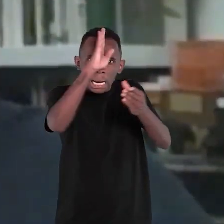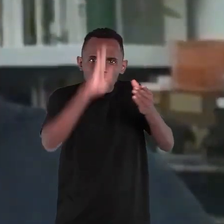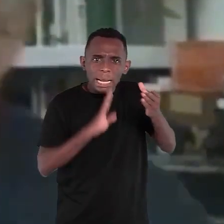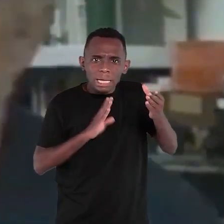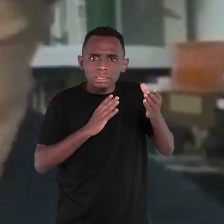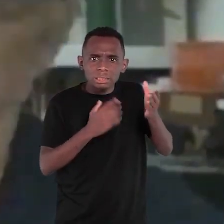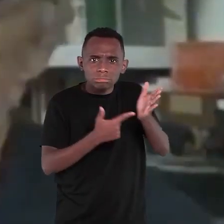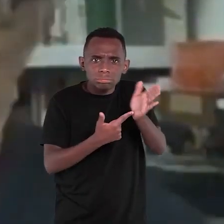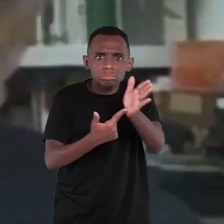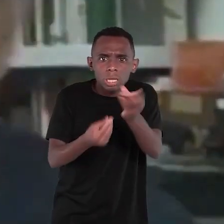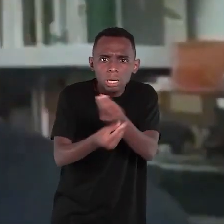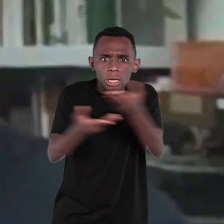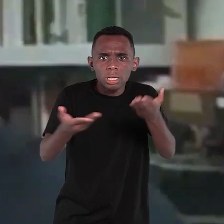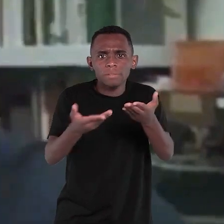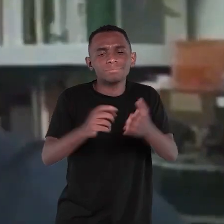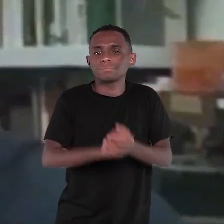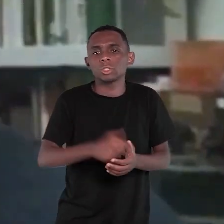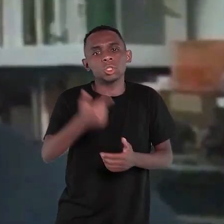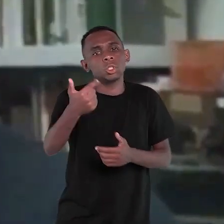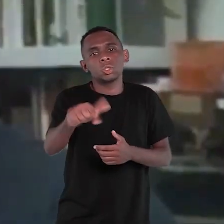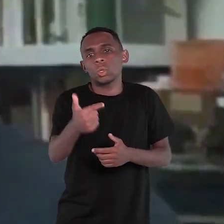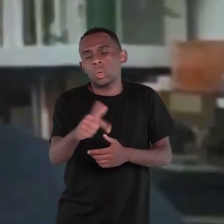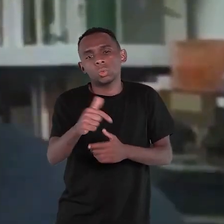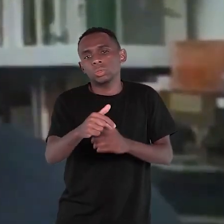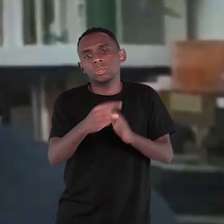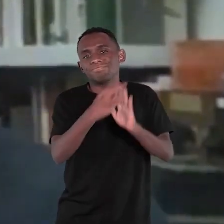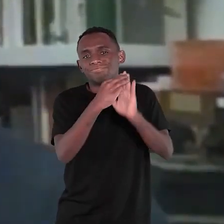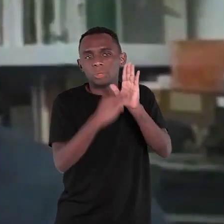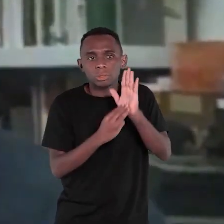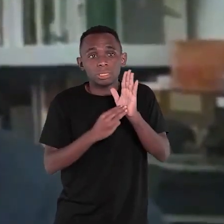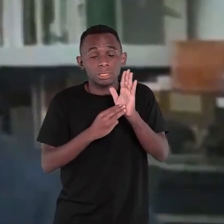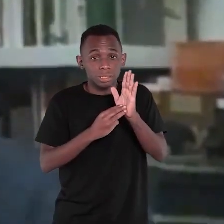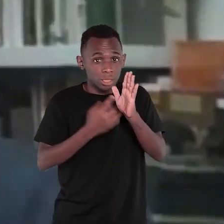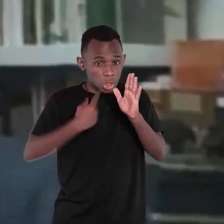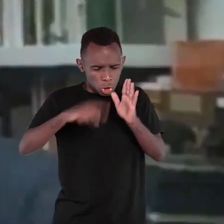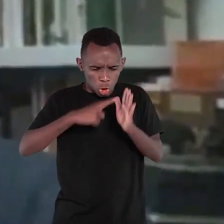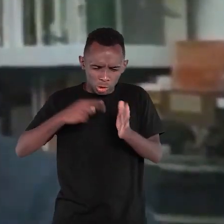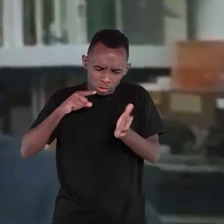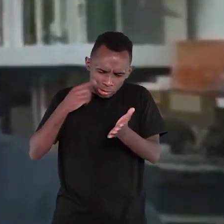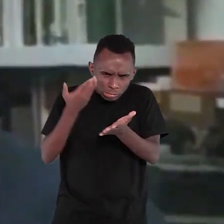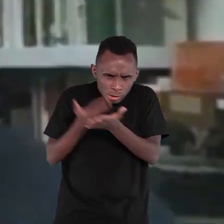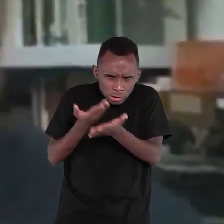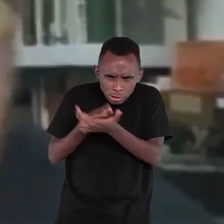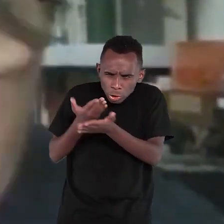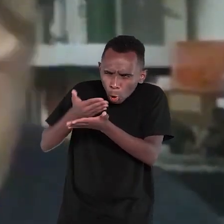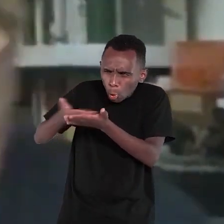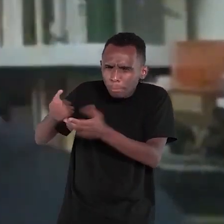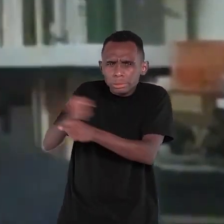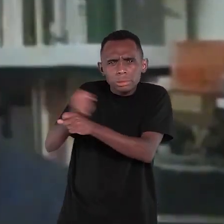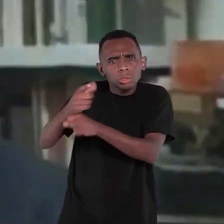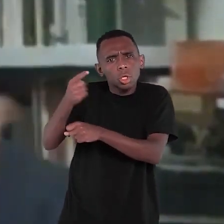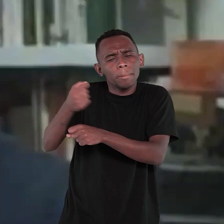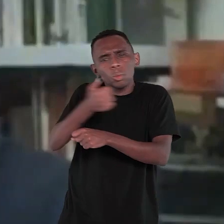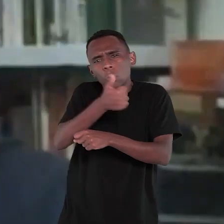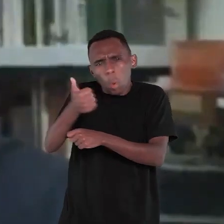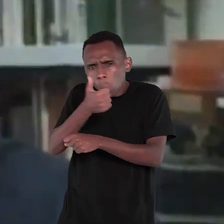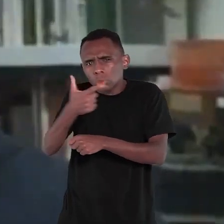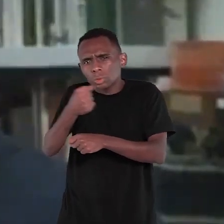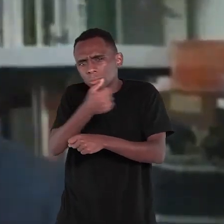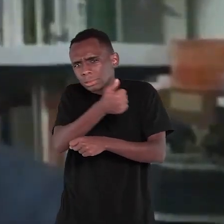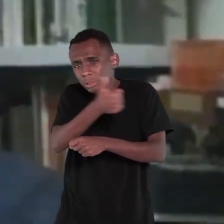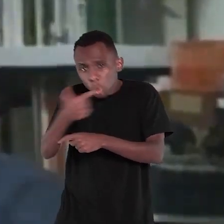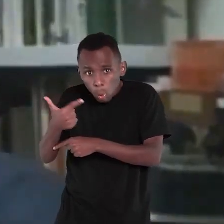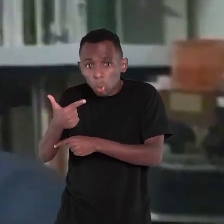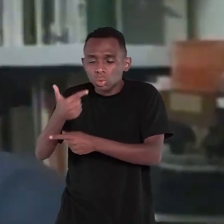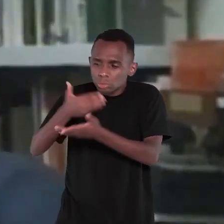livros digitais, isso não tinha modelo para isso, né? Então, a gente está estudando esse assunto desde 2011,